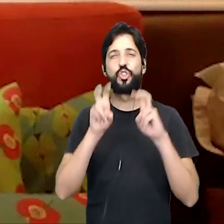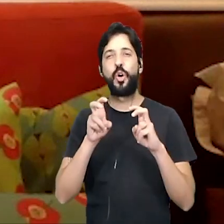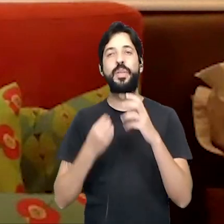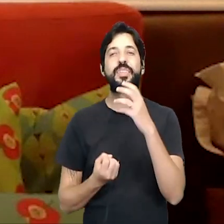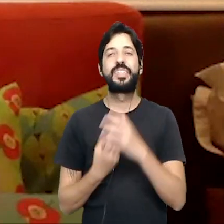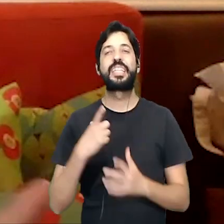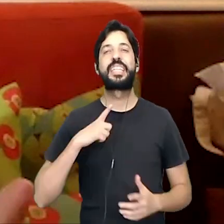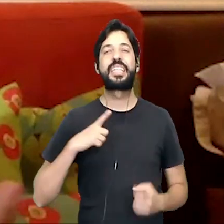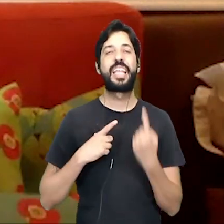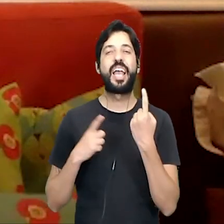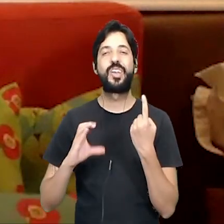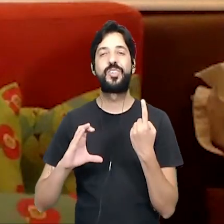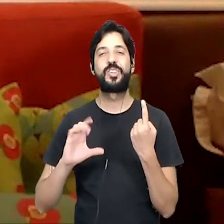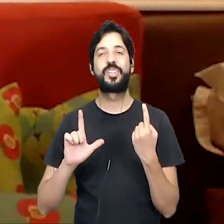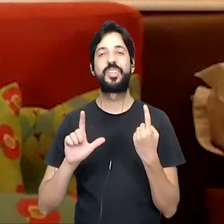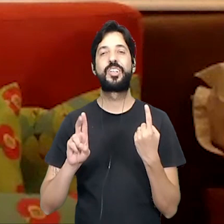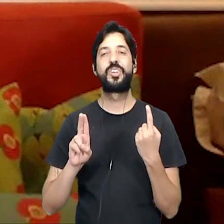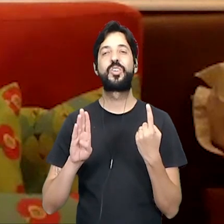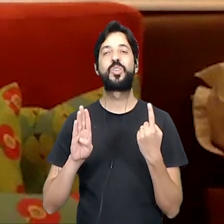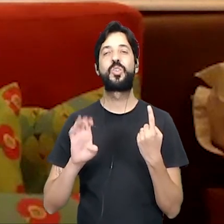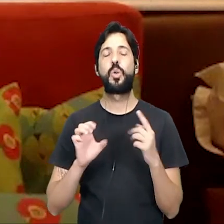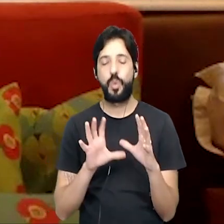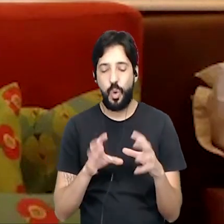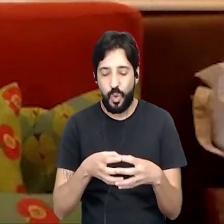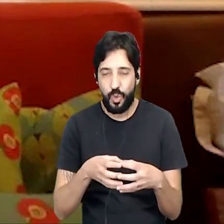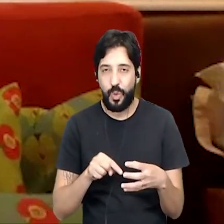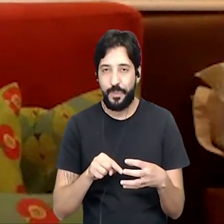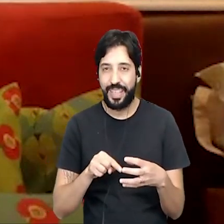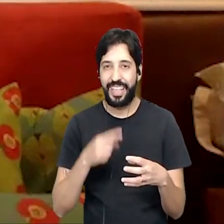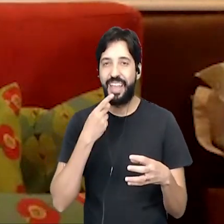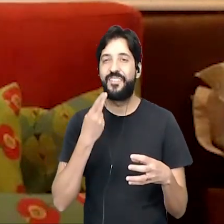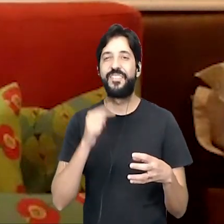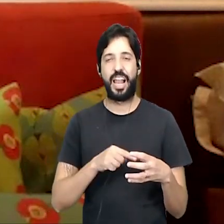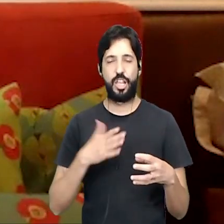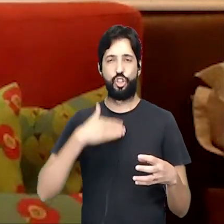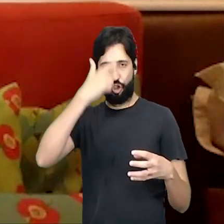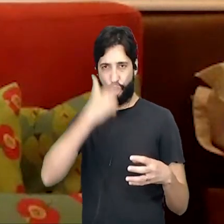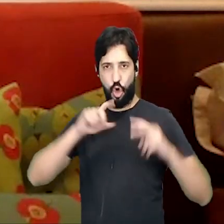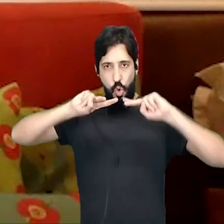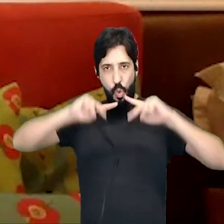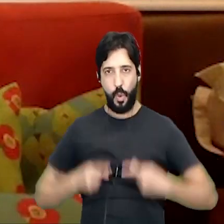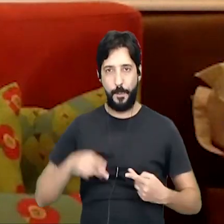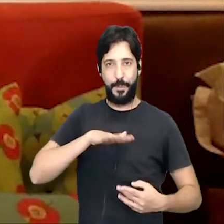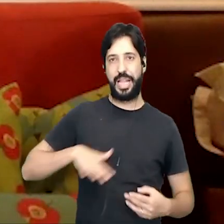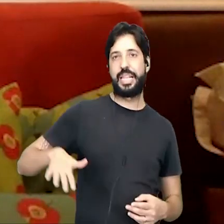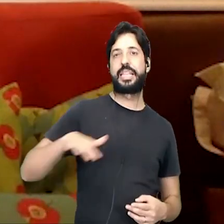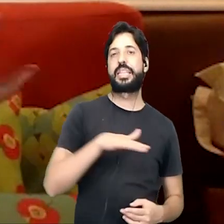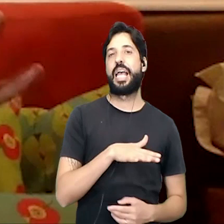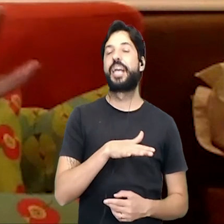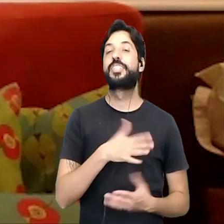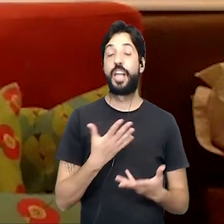de que existe um clube que se autodeclara humanidade, né? E como é que a